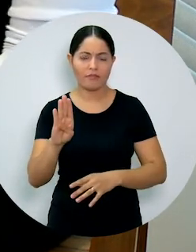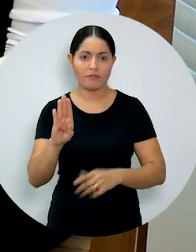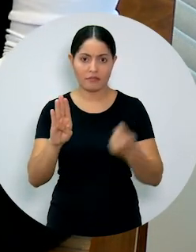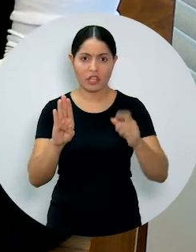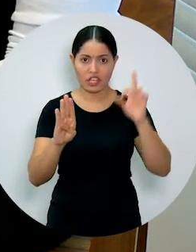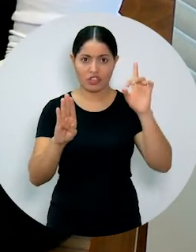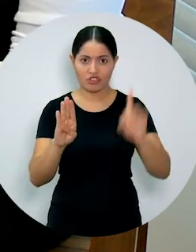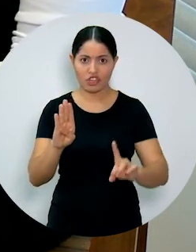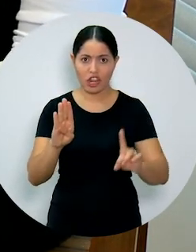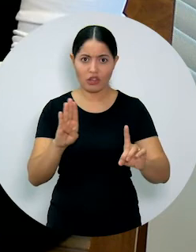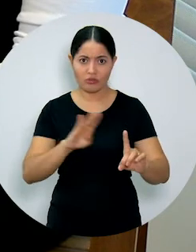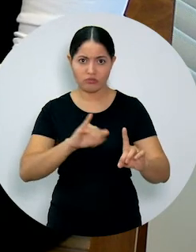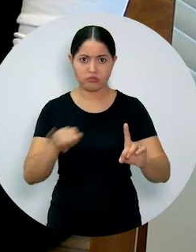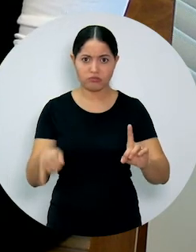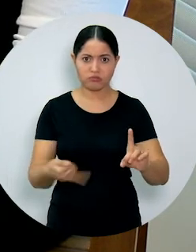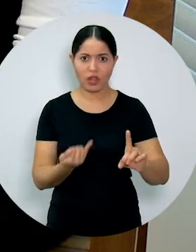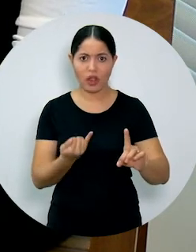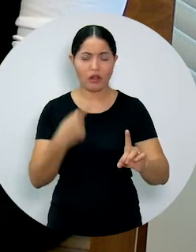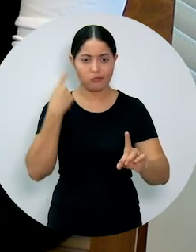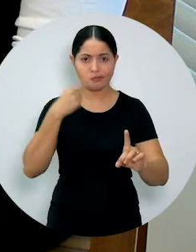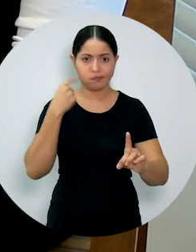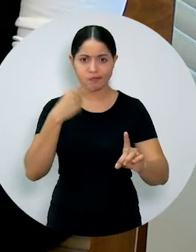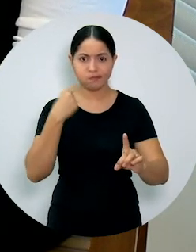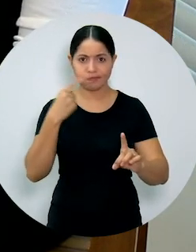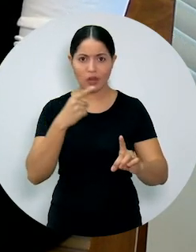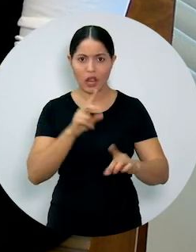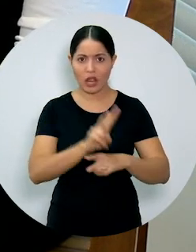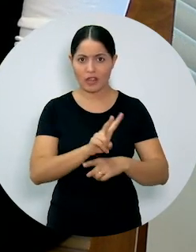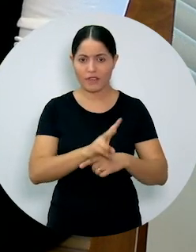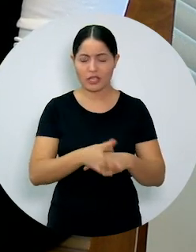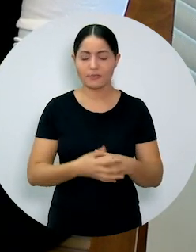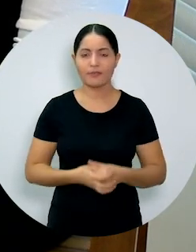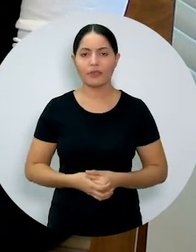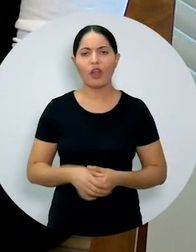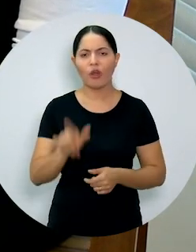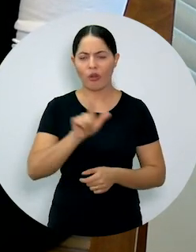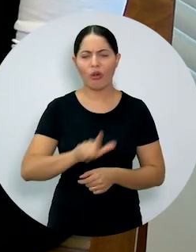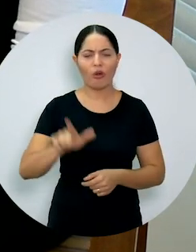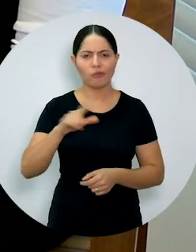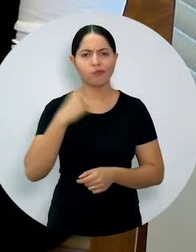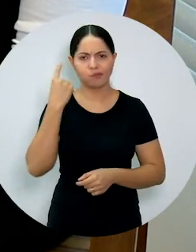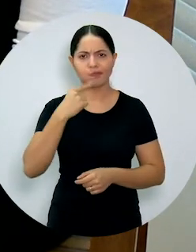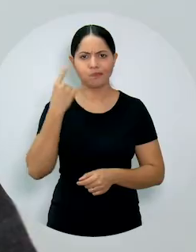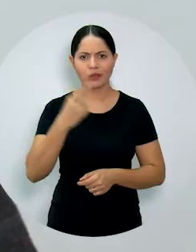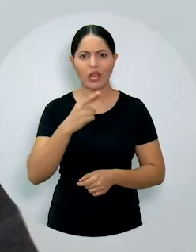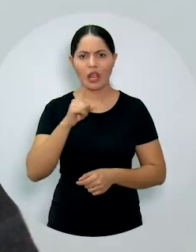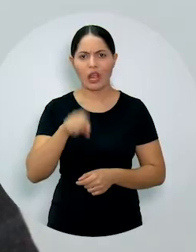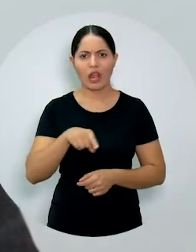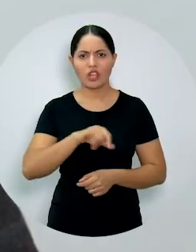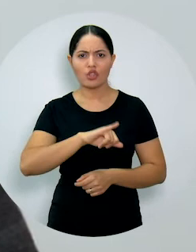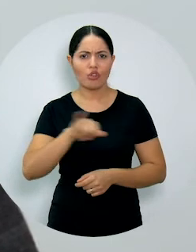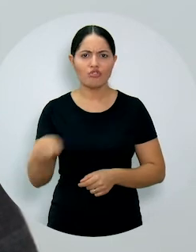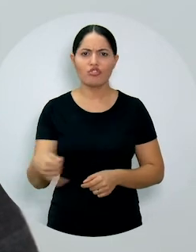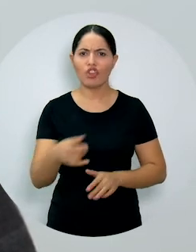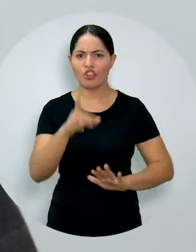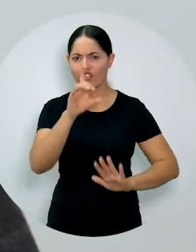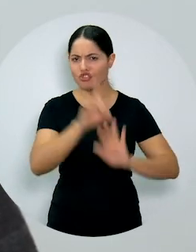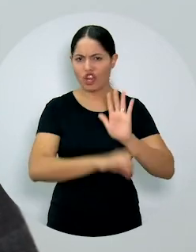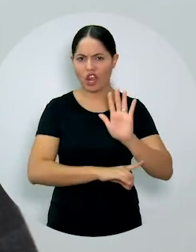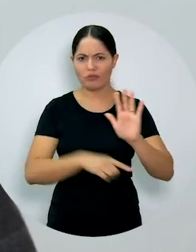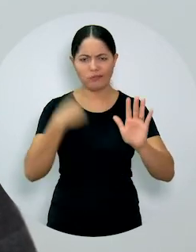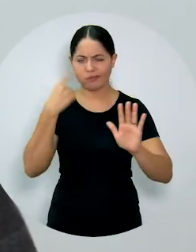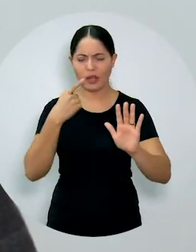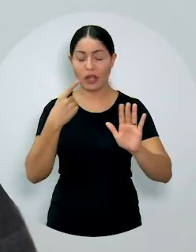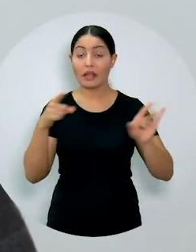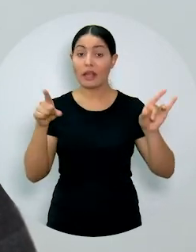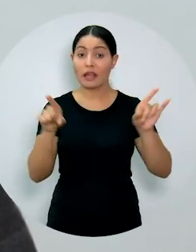das prerrogativas. Sim, e a prerrogativa do advogado não são prerrogativas do advogado, são prerrogativas do